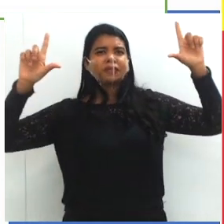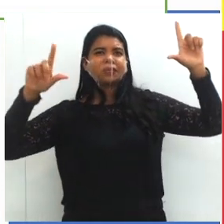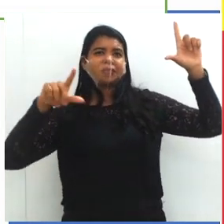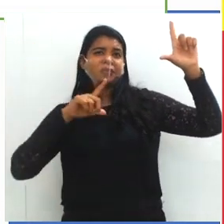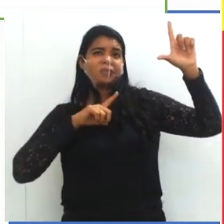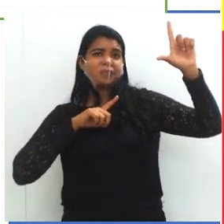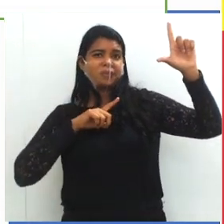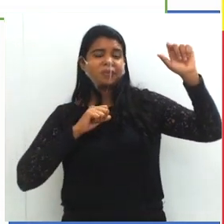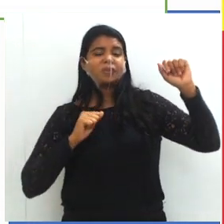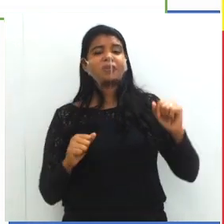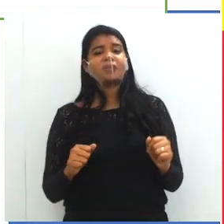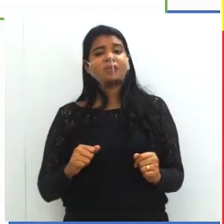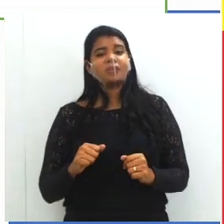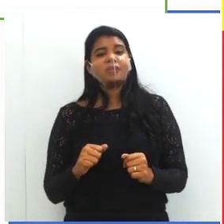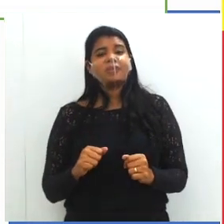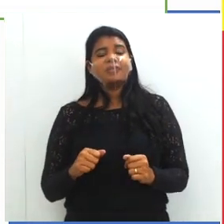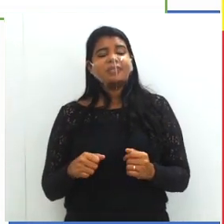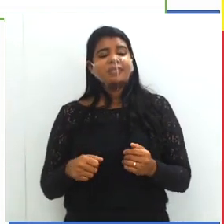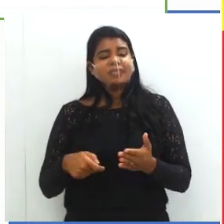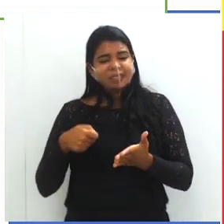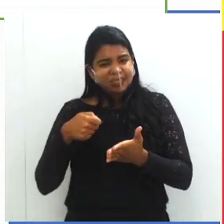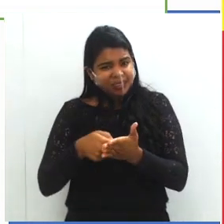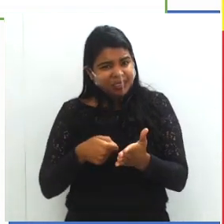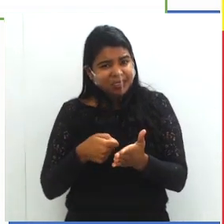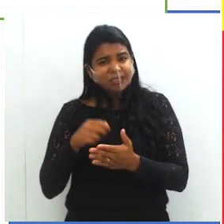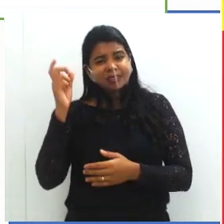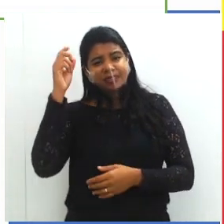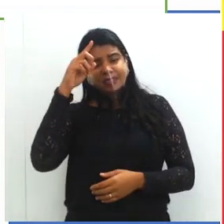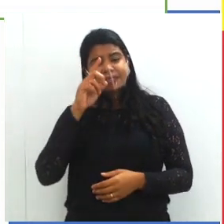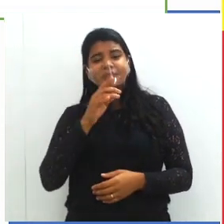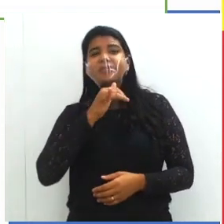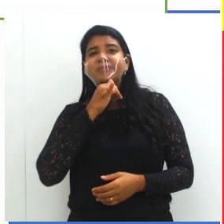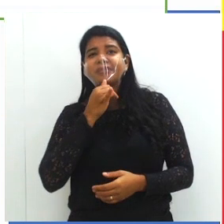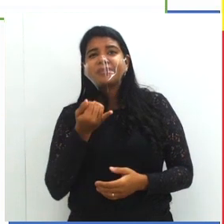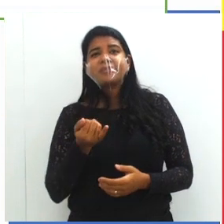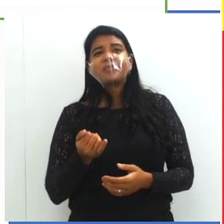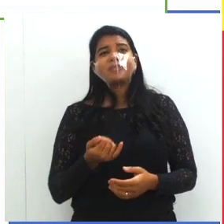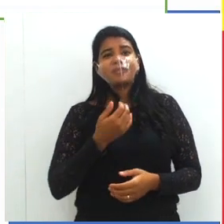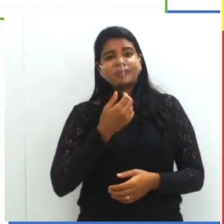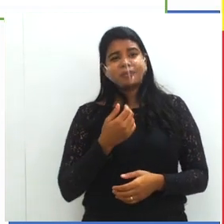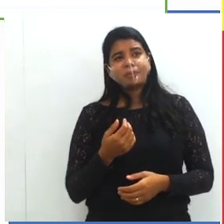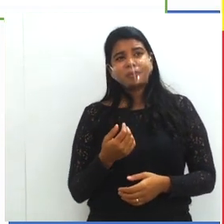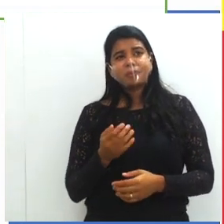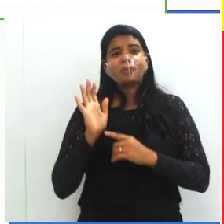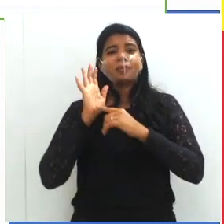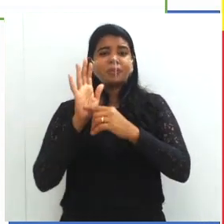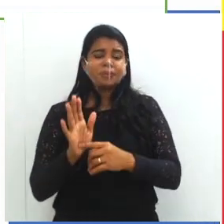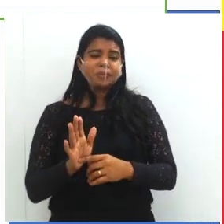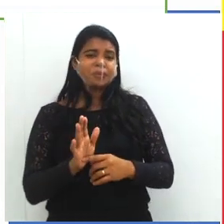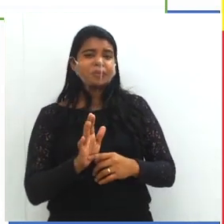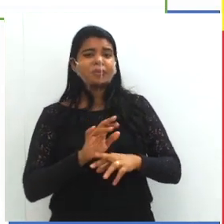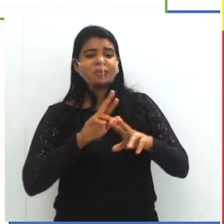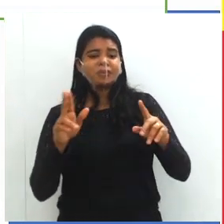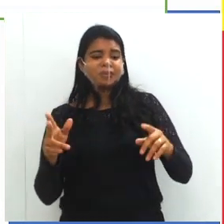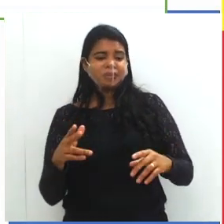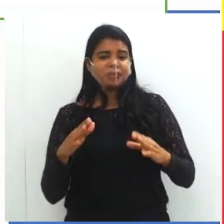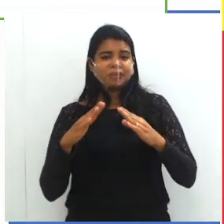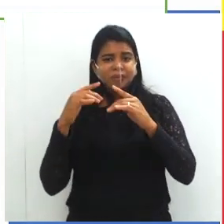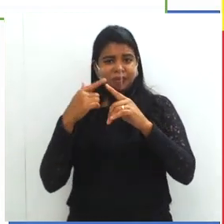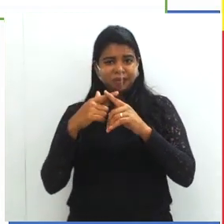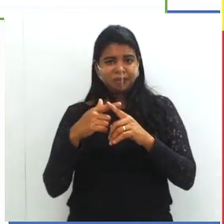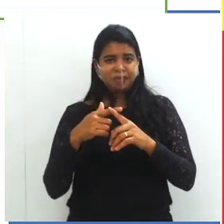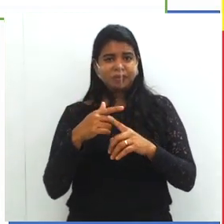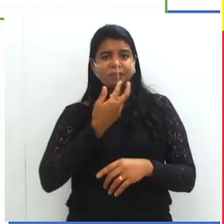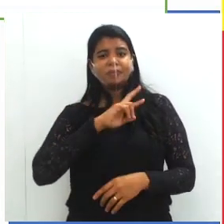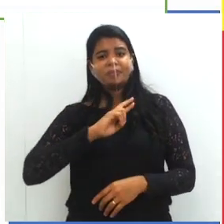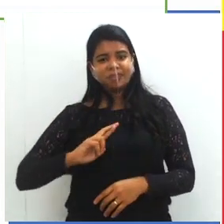há uma certa resistência interna, ou seja, no seio dessas religiões, nas denominações